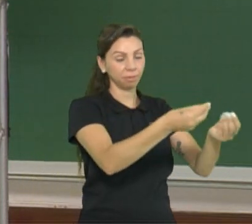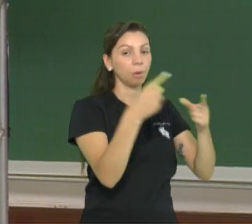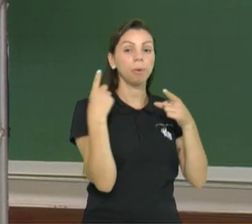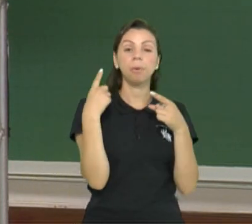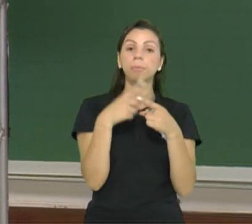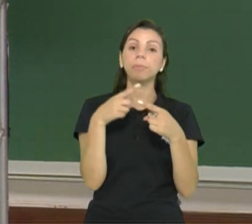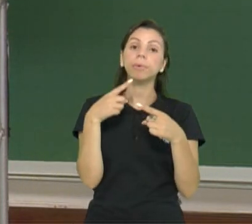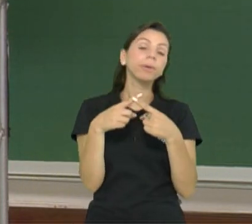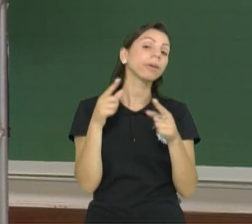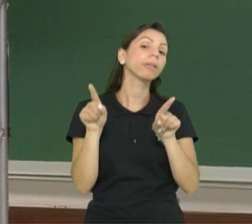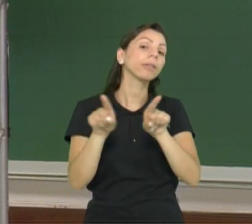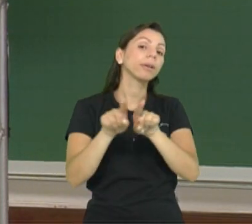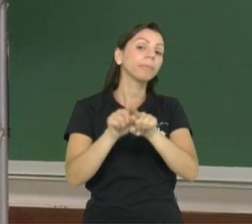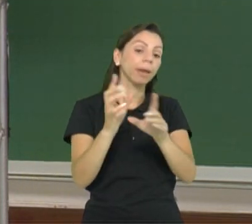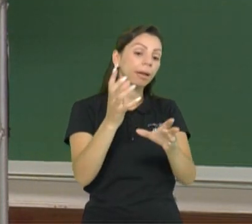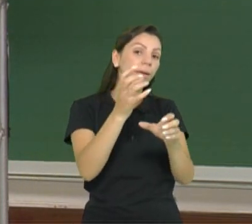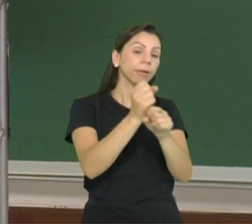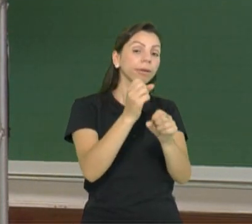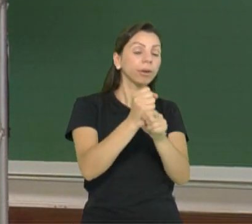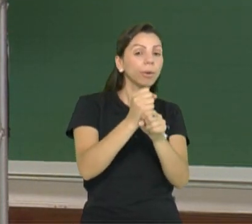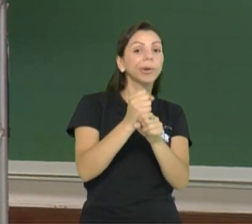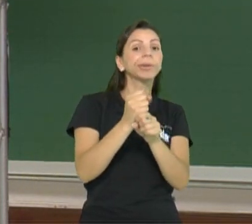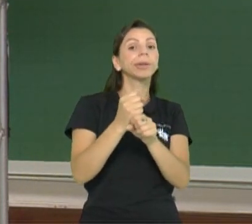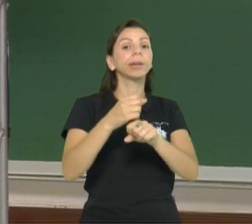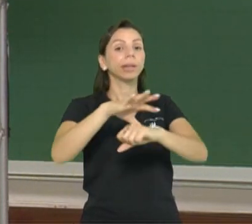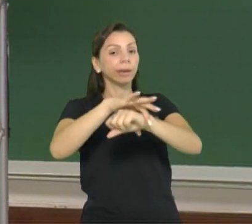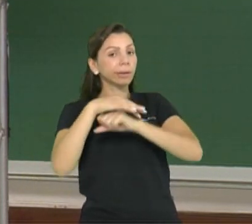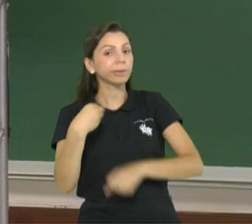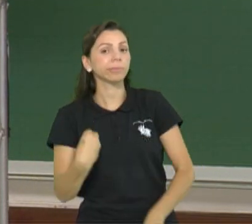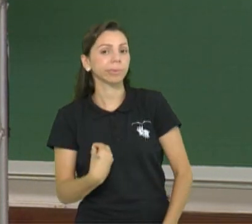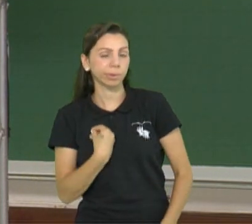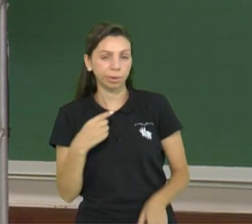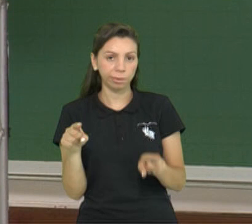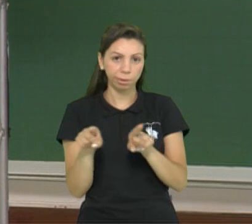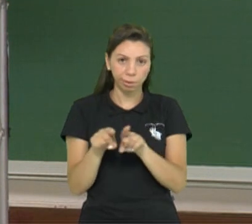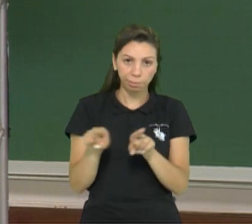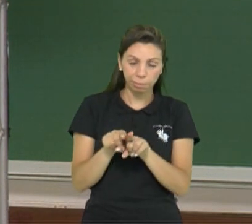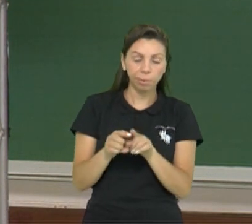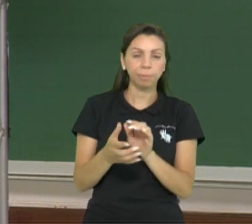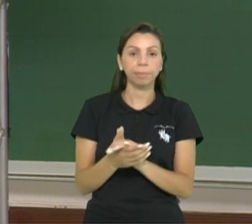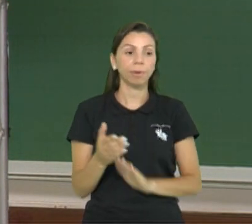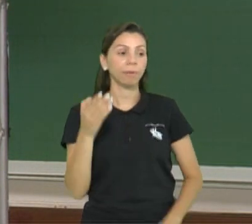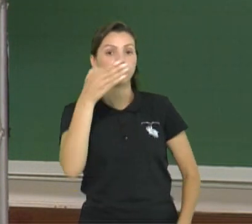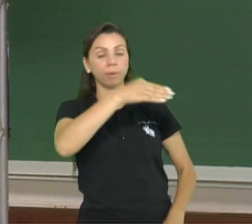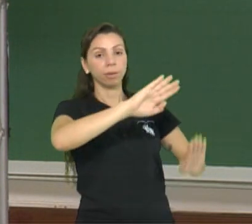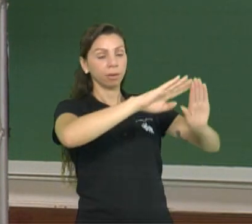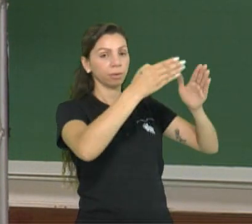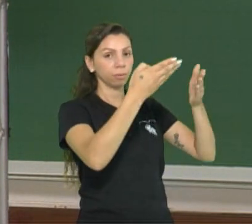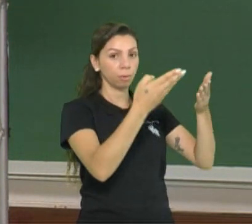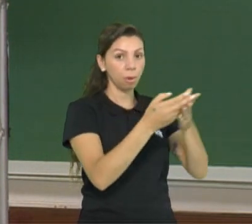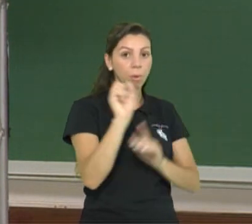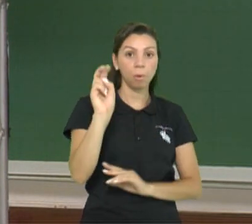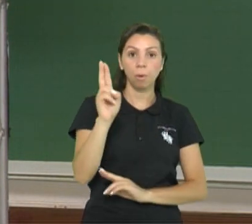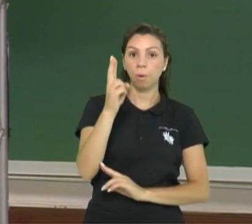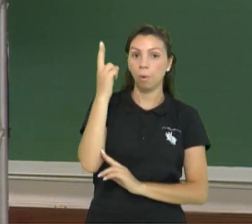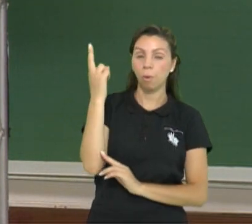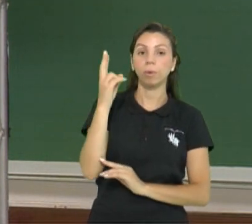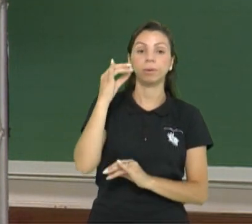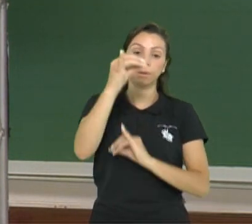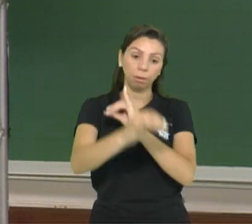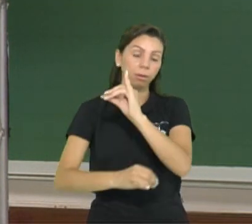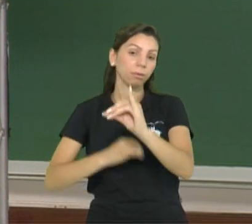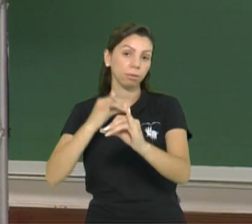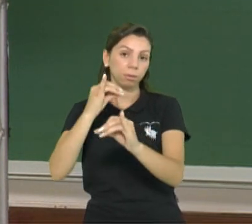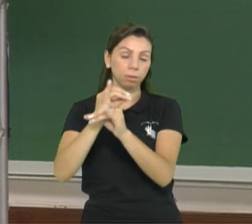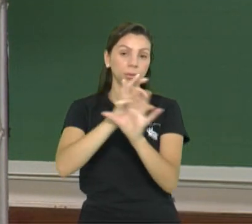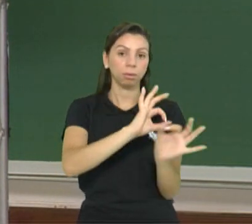daí assim você vai validar a sua presença. Então não esquece, tanto quem vai pegar a atividade na escola, ou quem está vindo pela internet